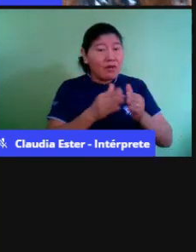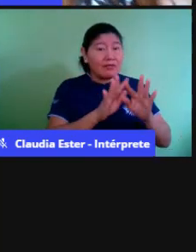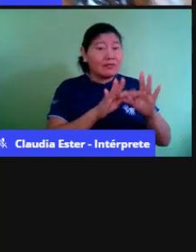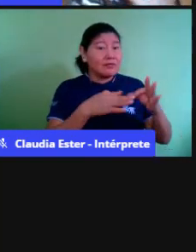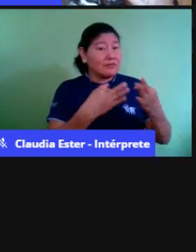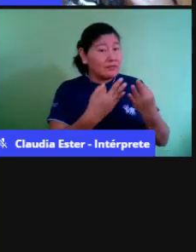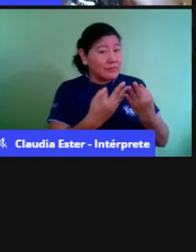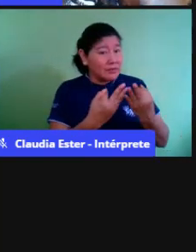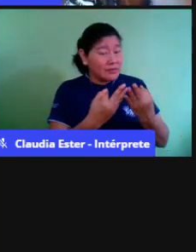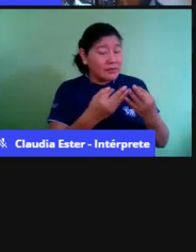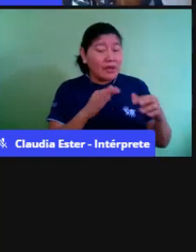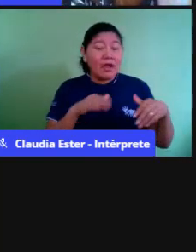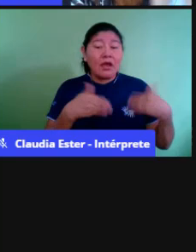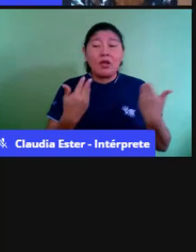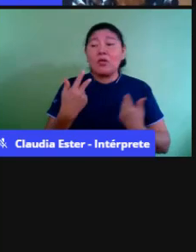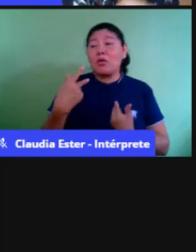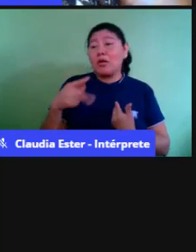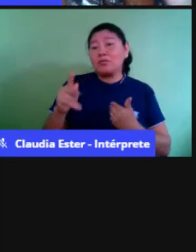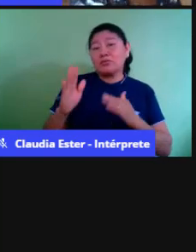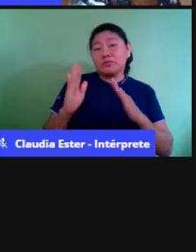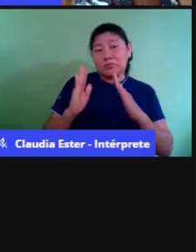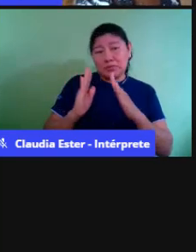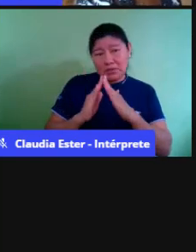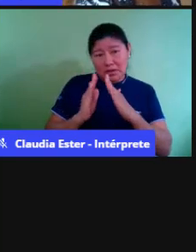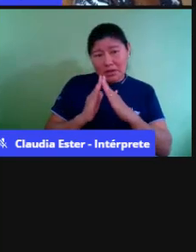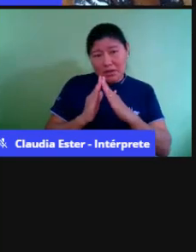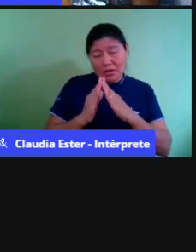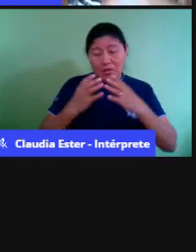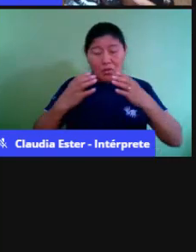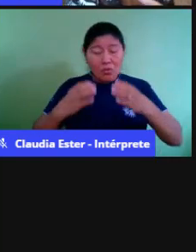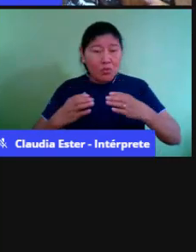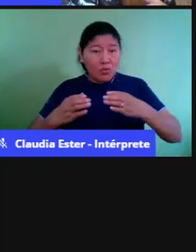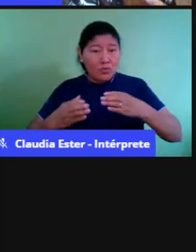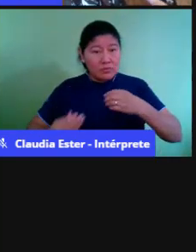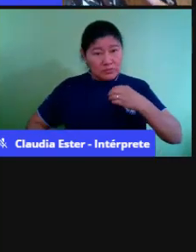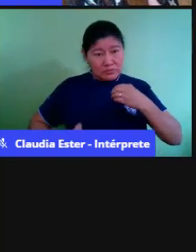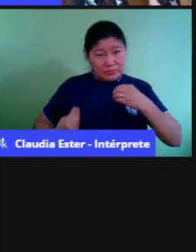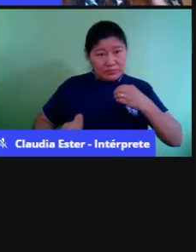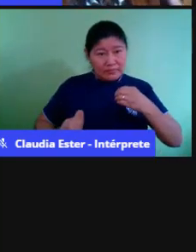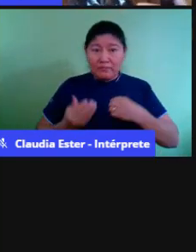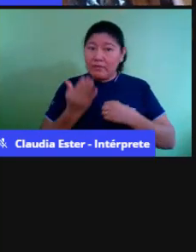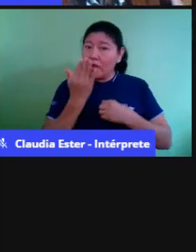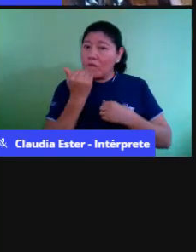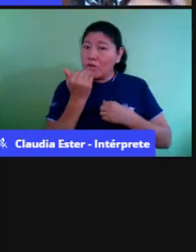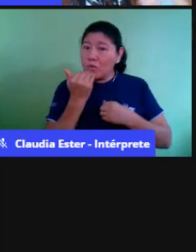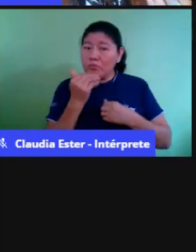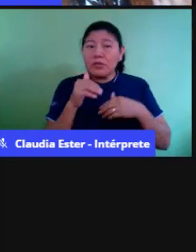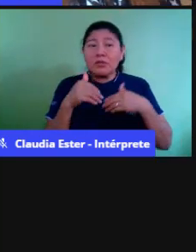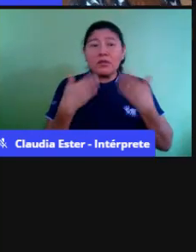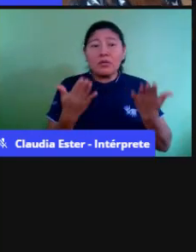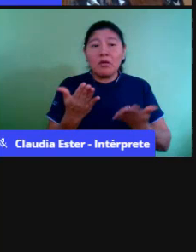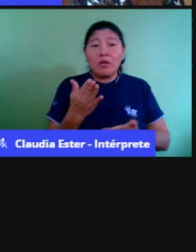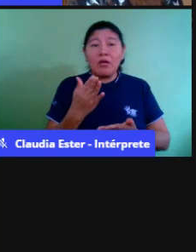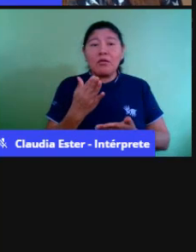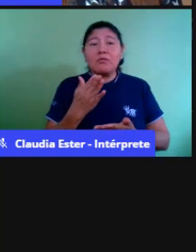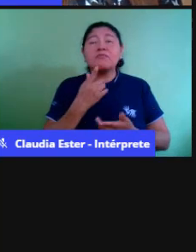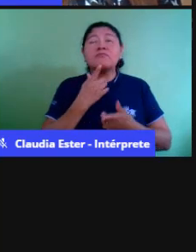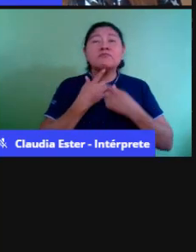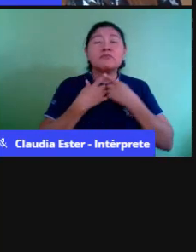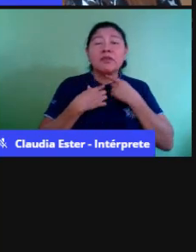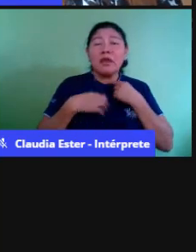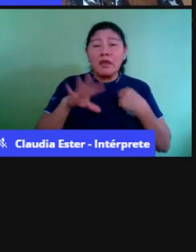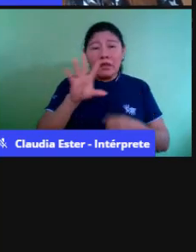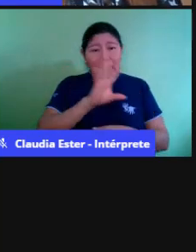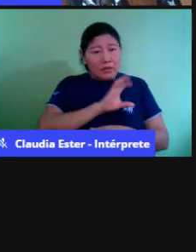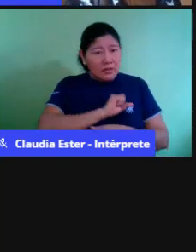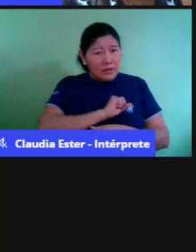onde ela mora, as coisas da casa, as roupas, os alimentos que ela gosta, ou seja, situações do dia a